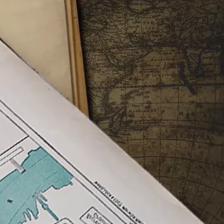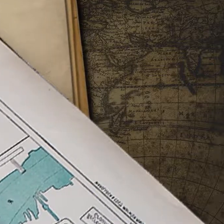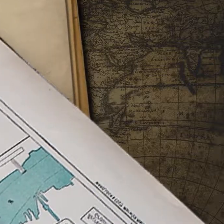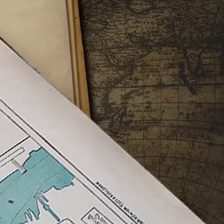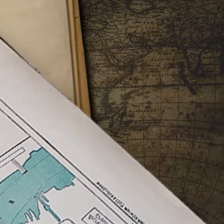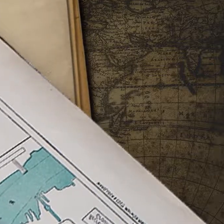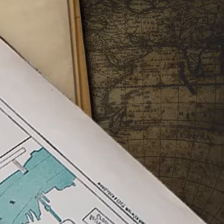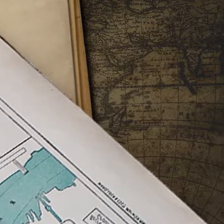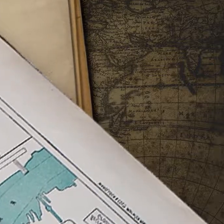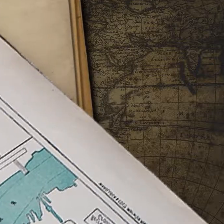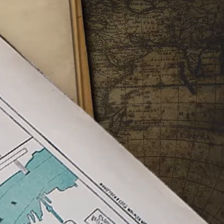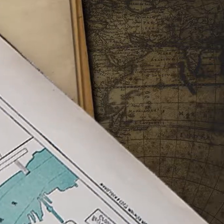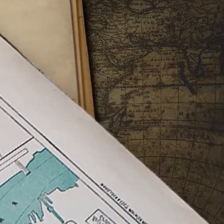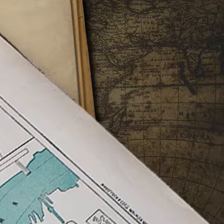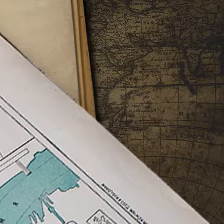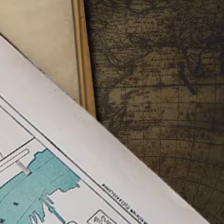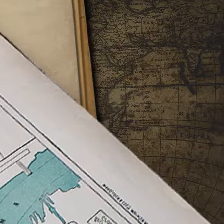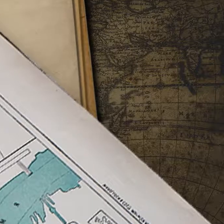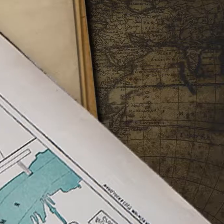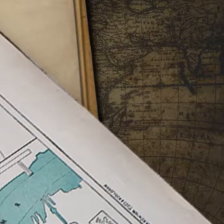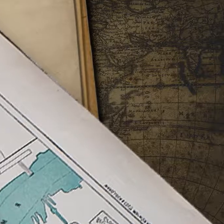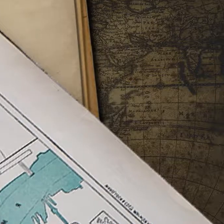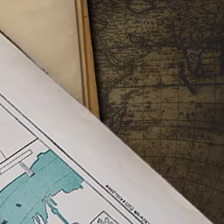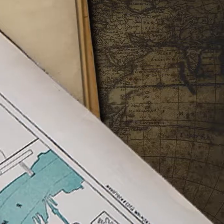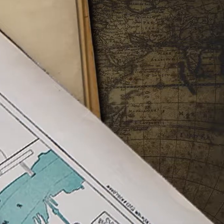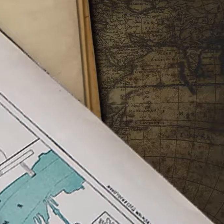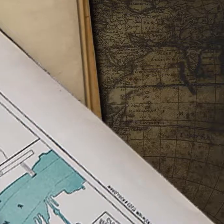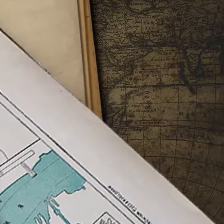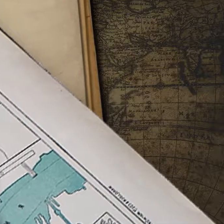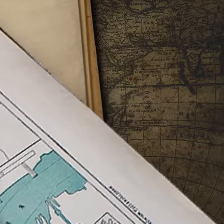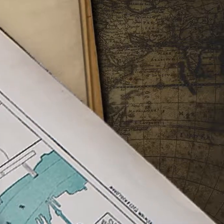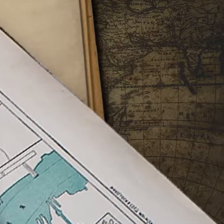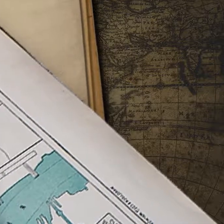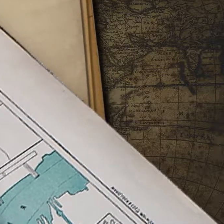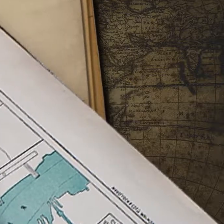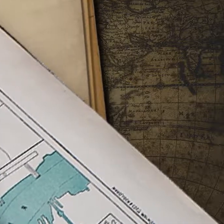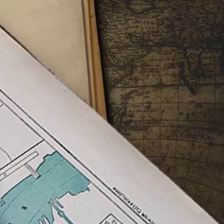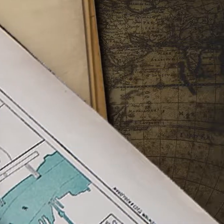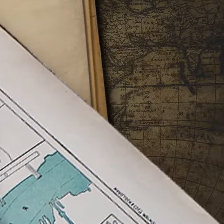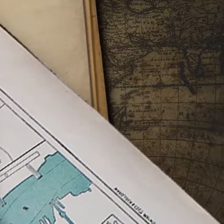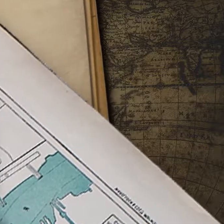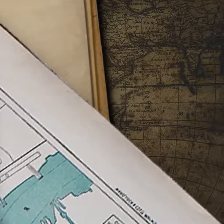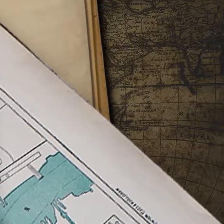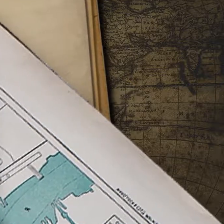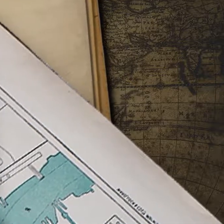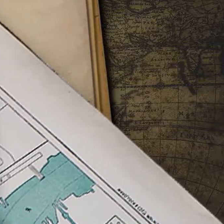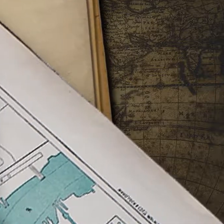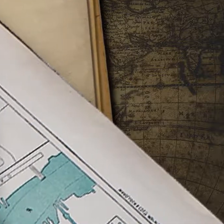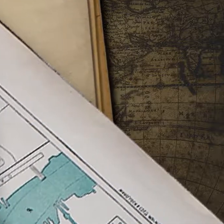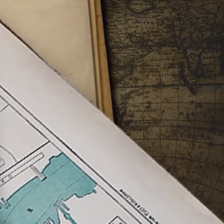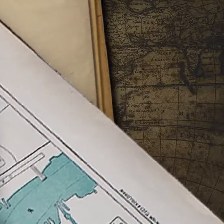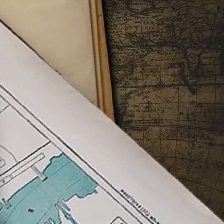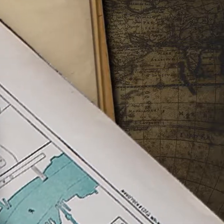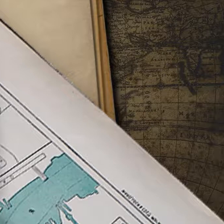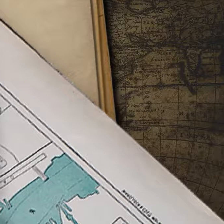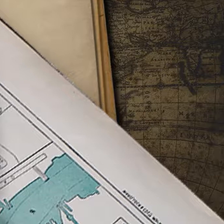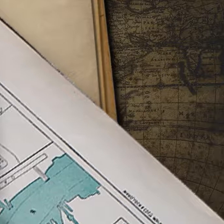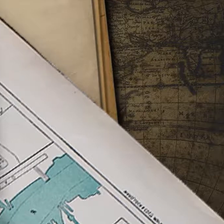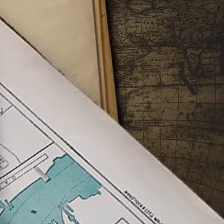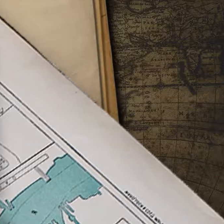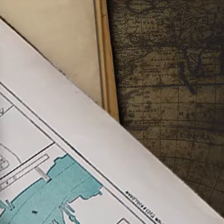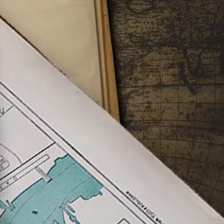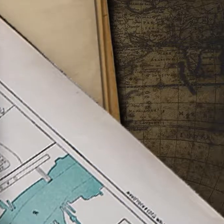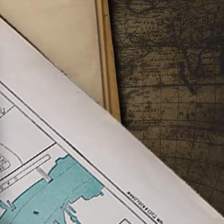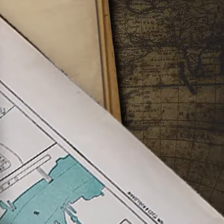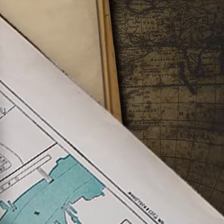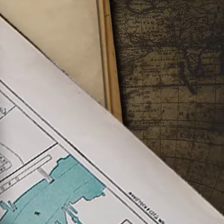tem uma enorme corda amarrada na sua base. Ele veste calça xadrez, casaca aberta com um colete por baixo,